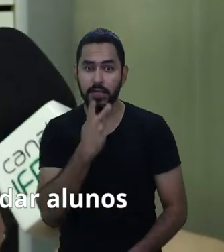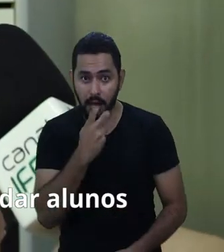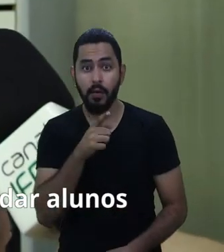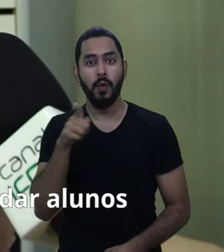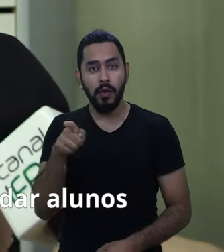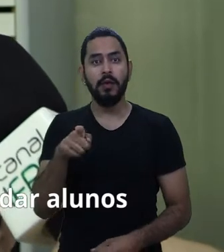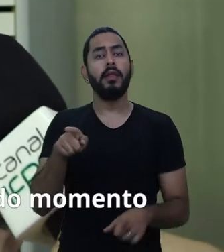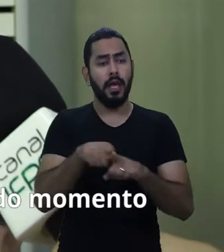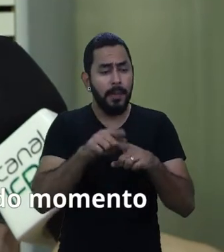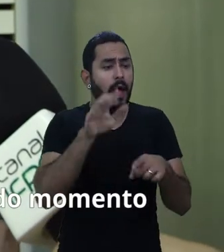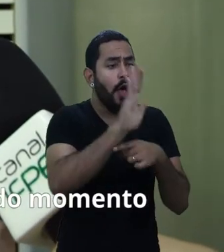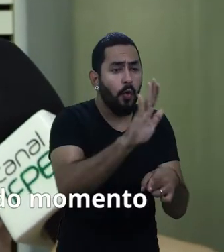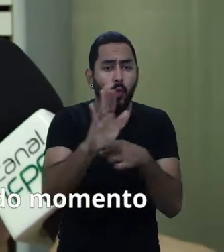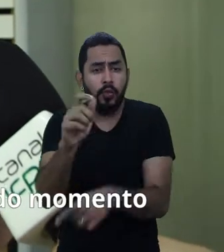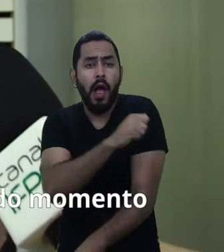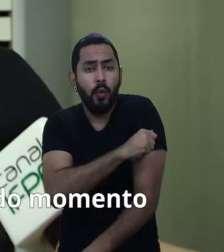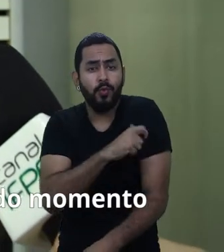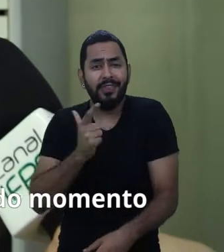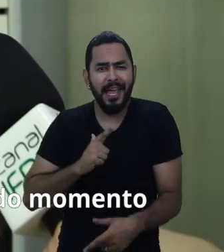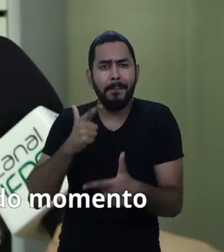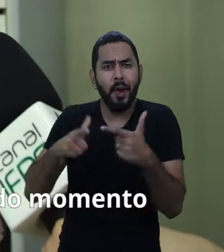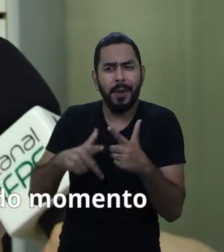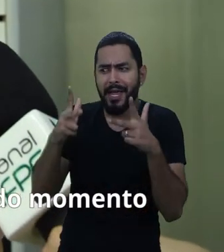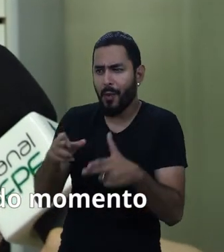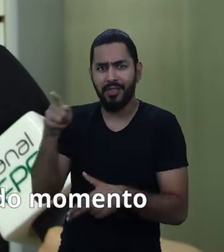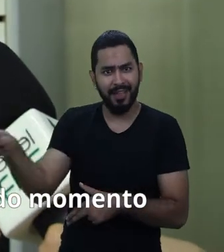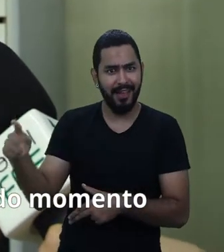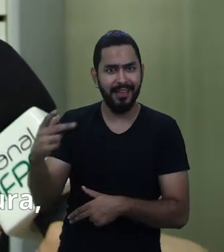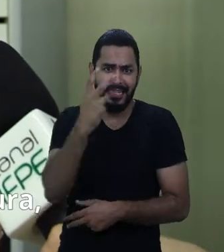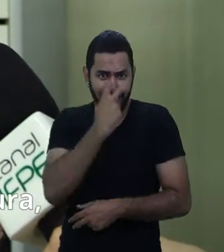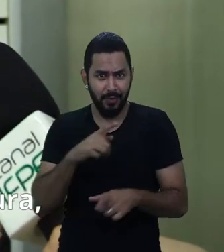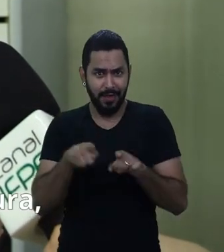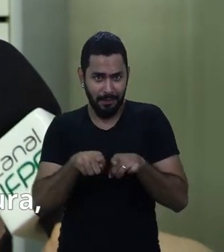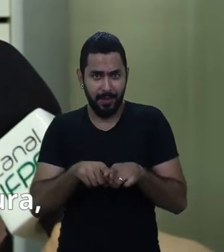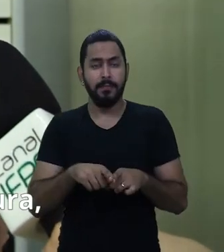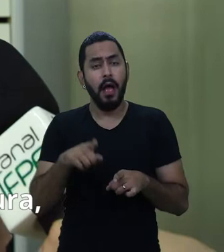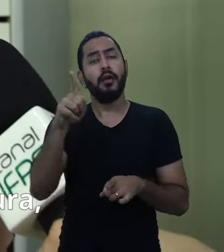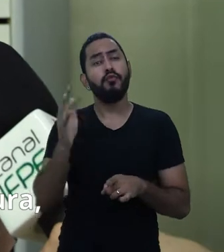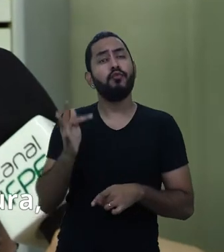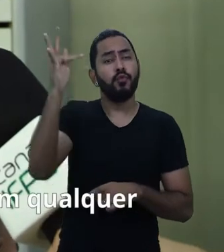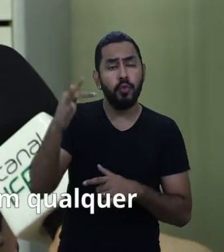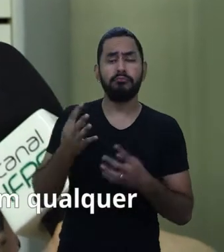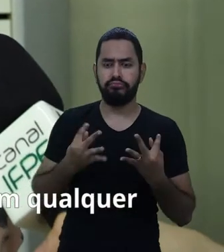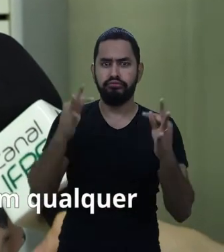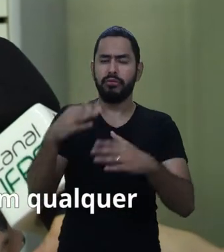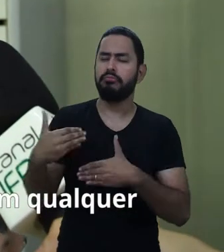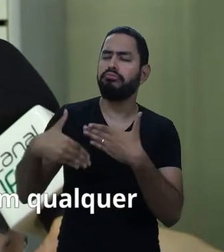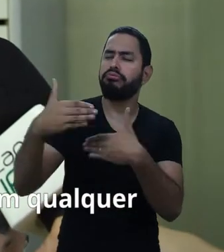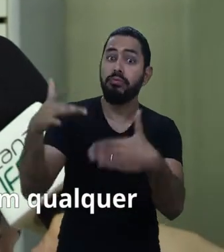vai ajudar alunos que tenham um problema semelhante e a partir do momento que a tecnologia estiver mais madura, que